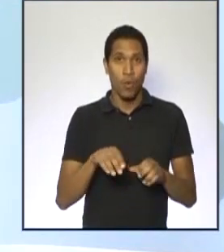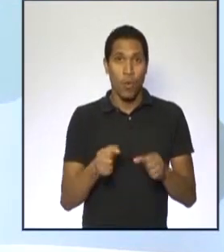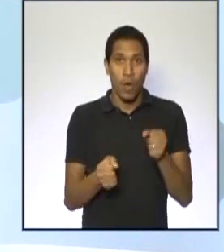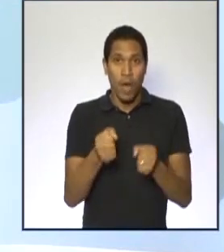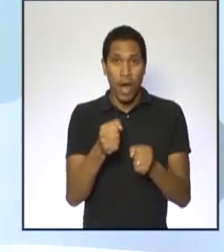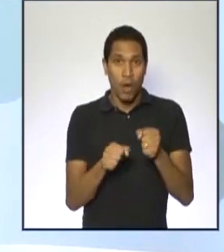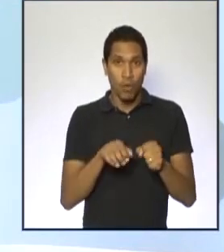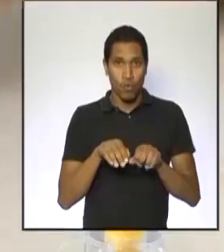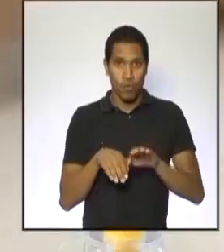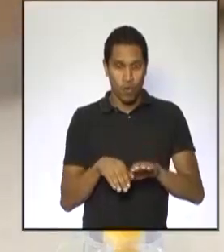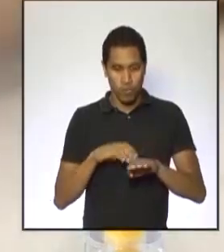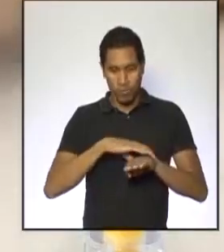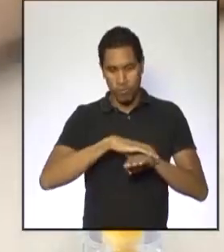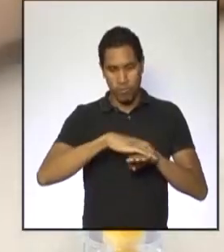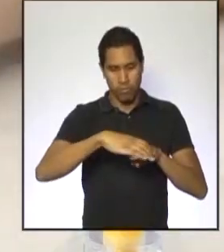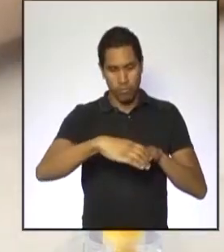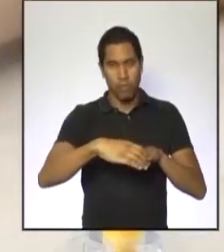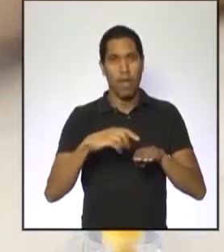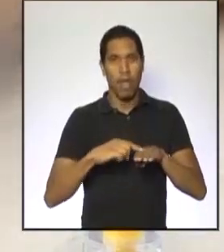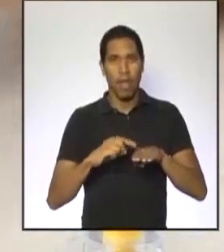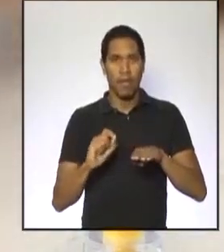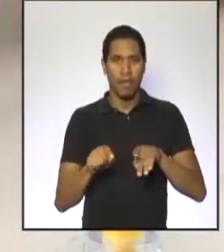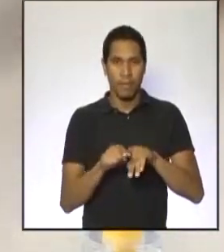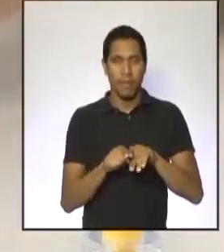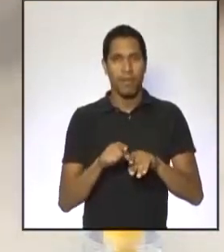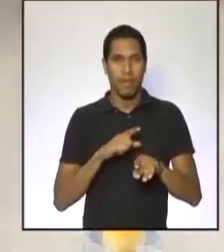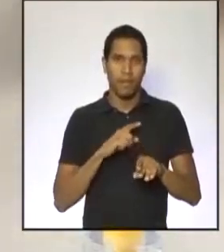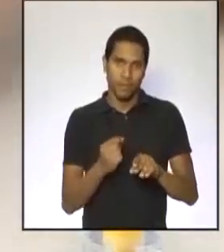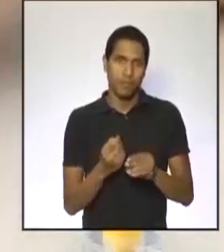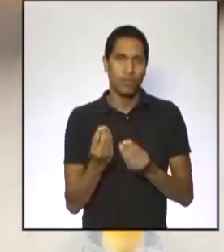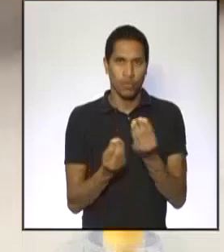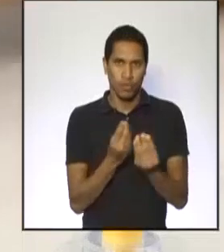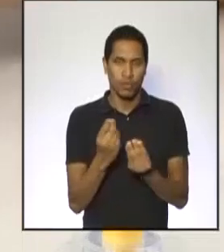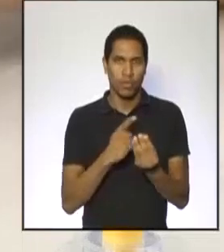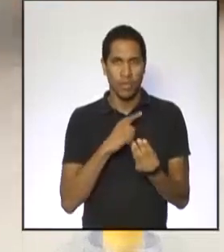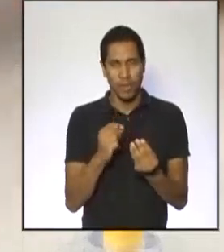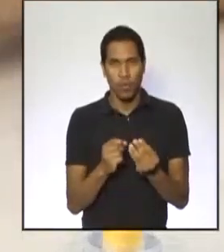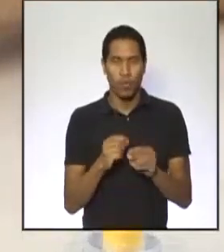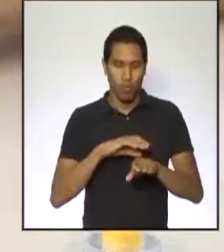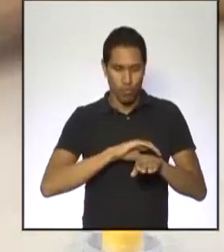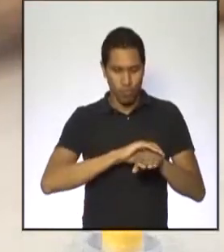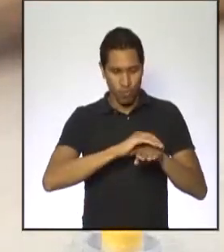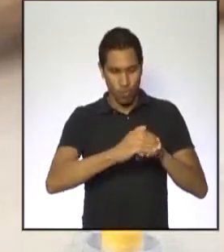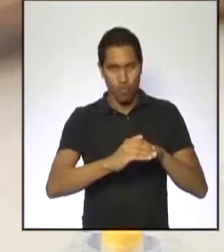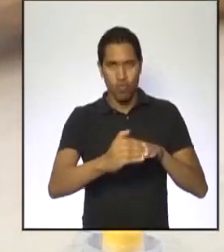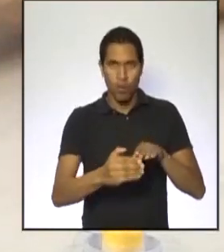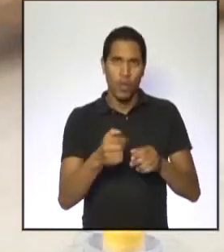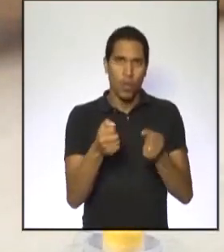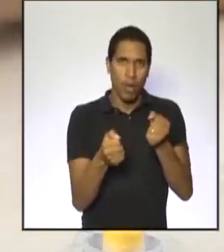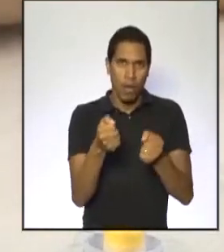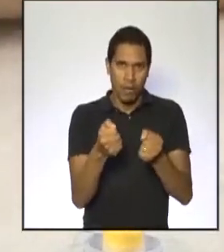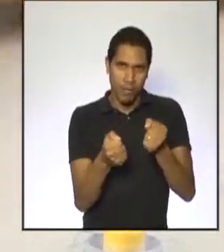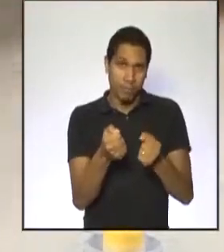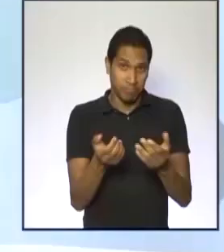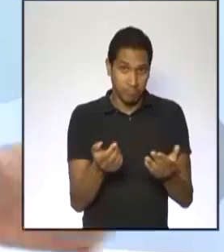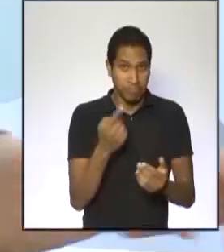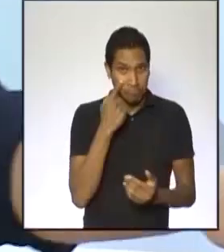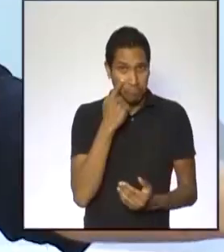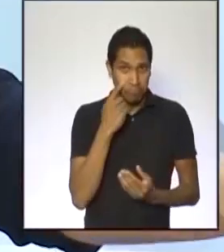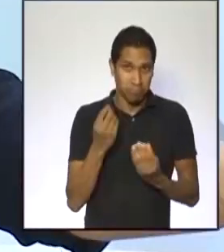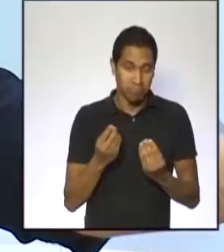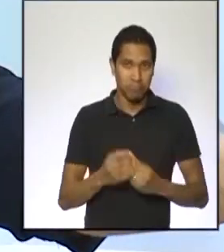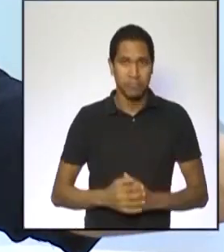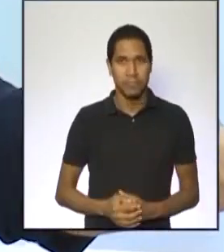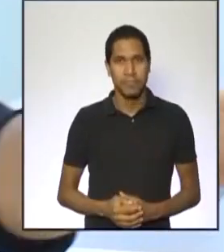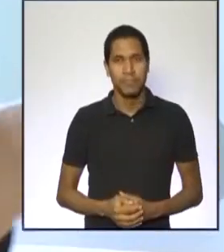usar o papel higiênico justamente para poder fazer esse corpo desse carrinho,